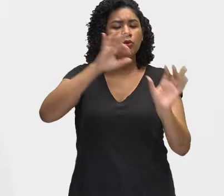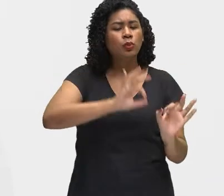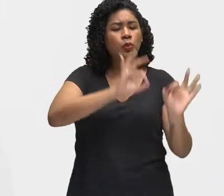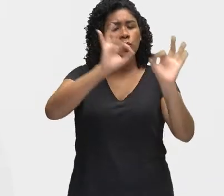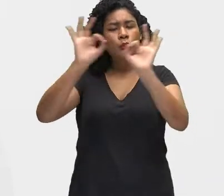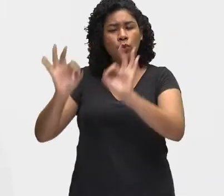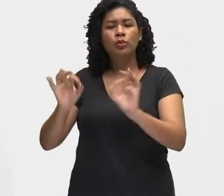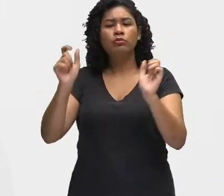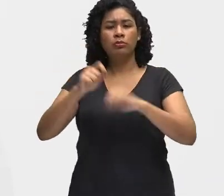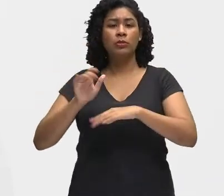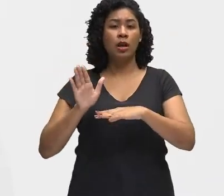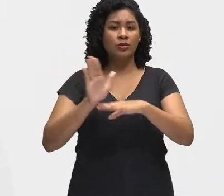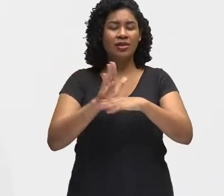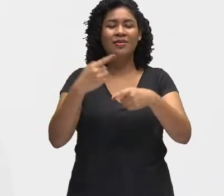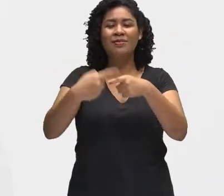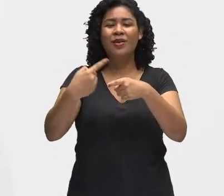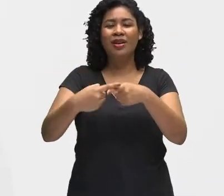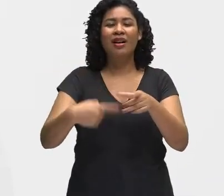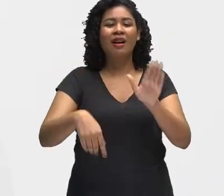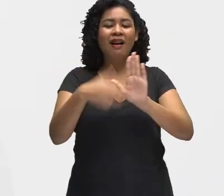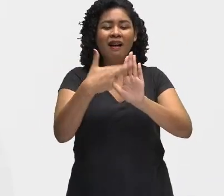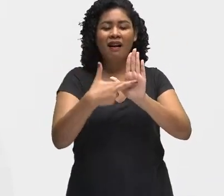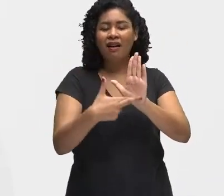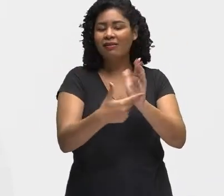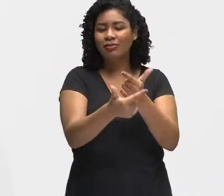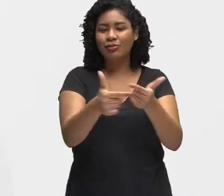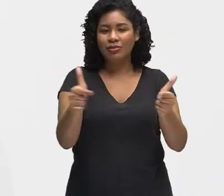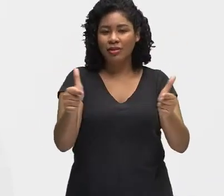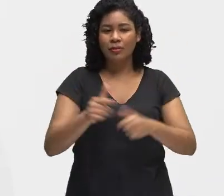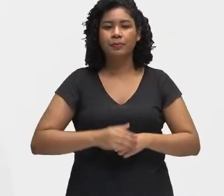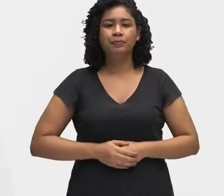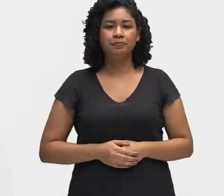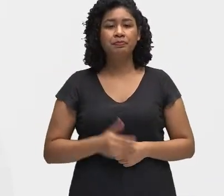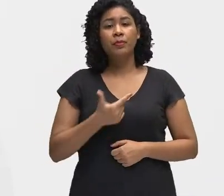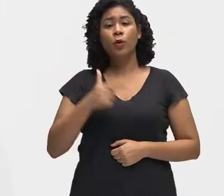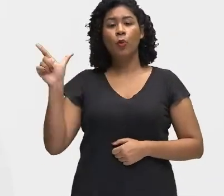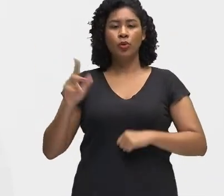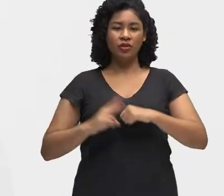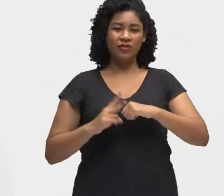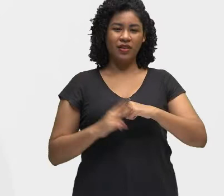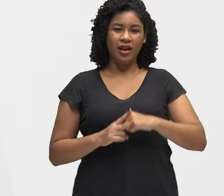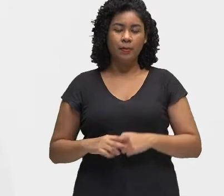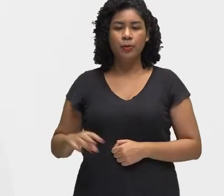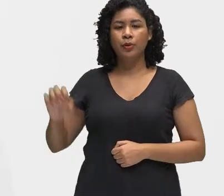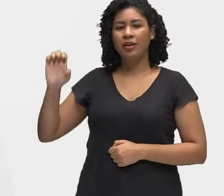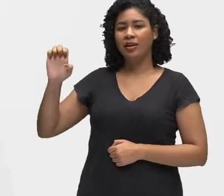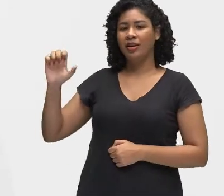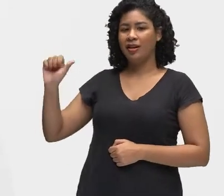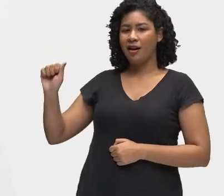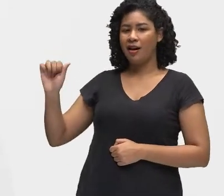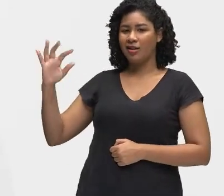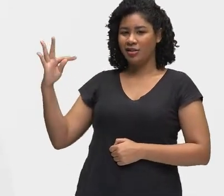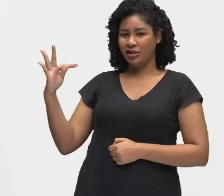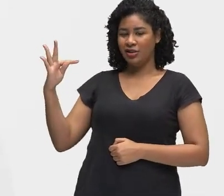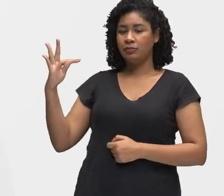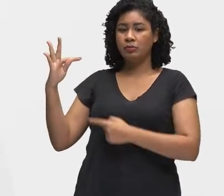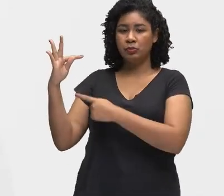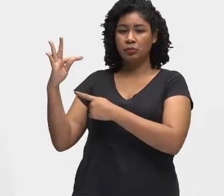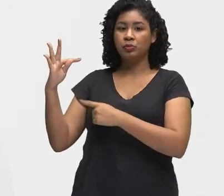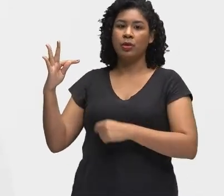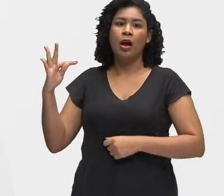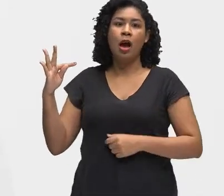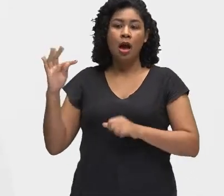bem? Olha outro verbo que tinha lá no nosso diálogo, o verbo eat, que é o verbo comer. Olha a forma dele no